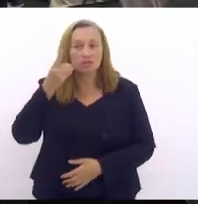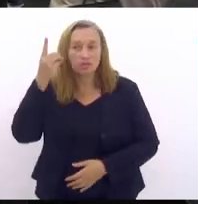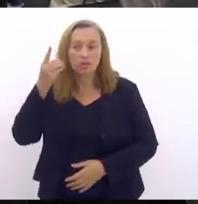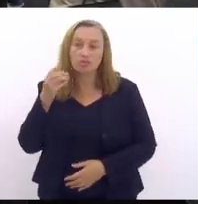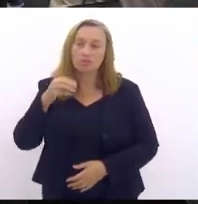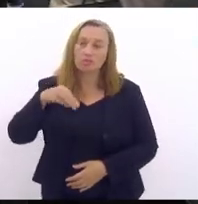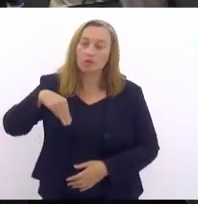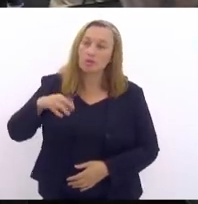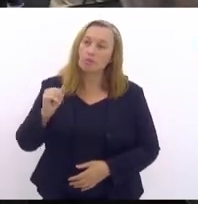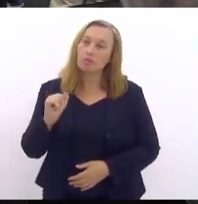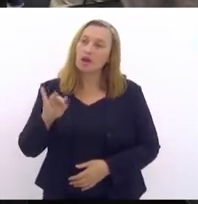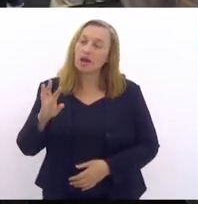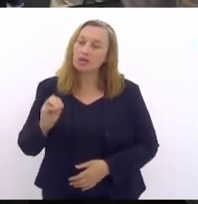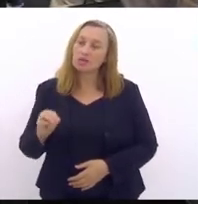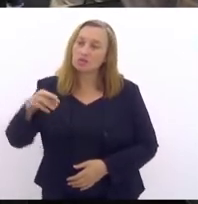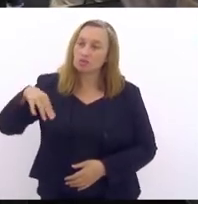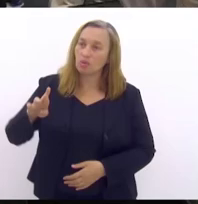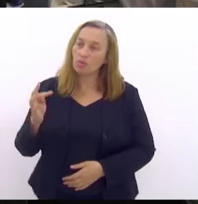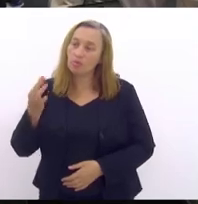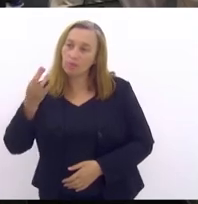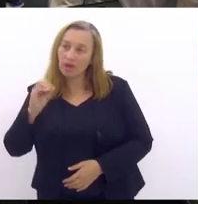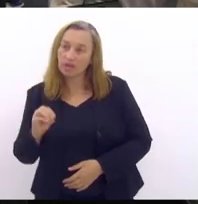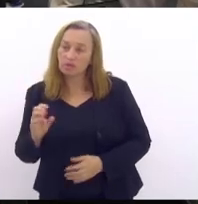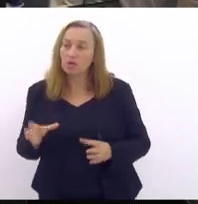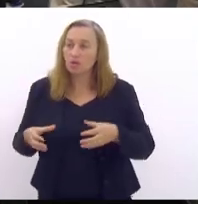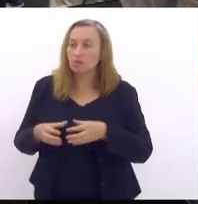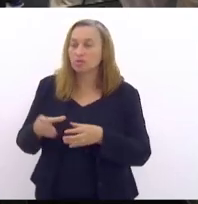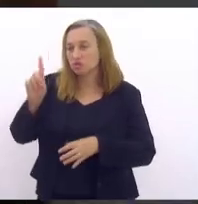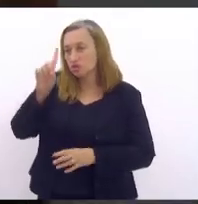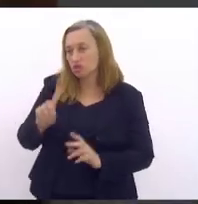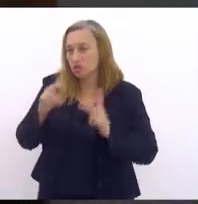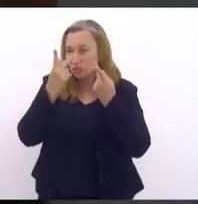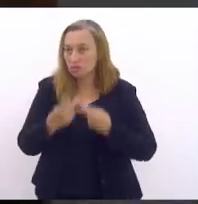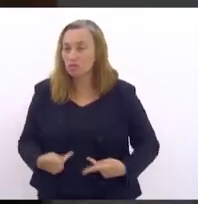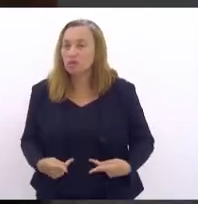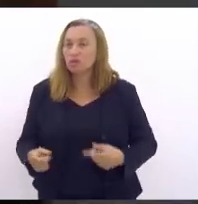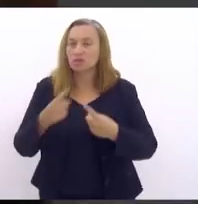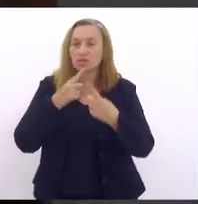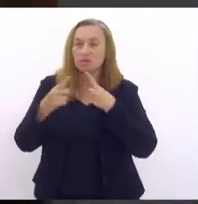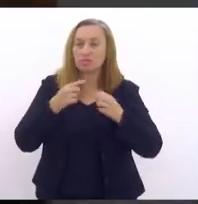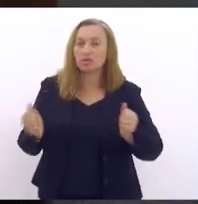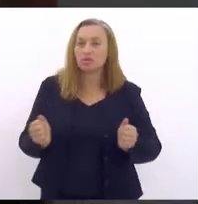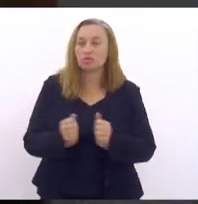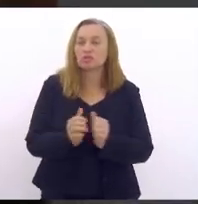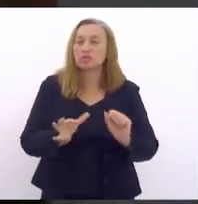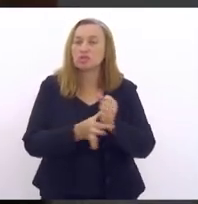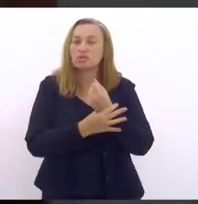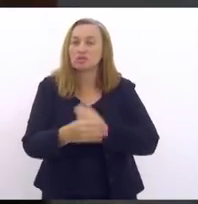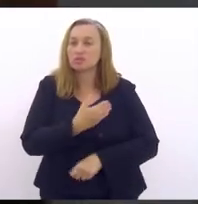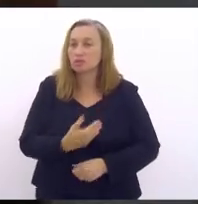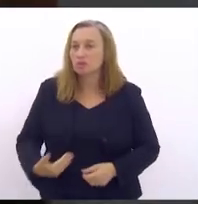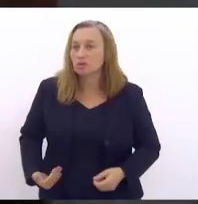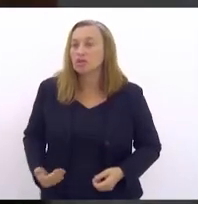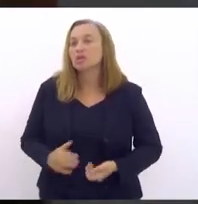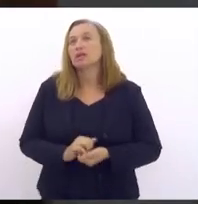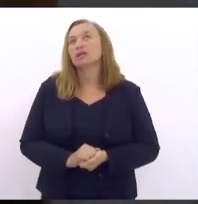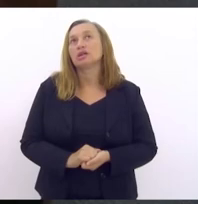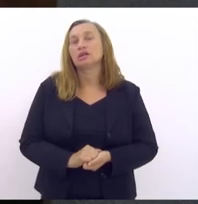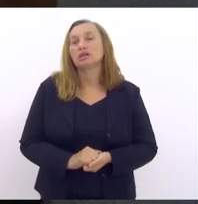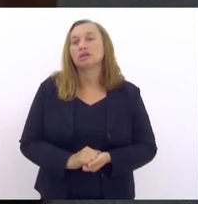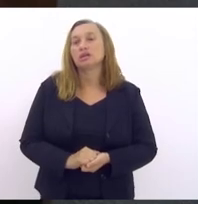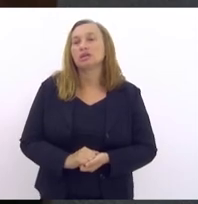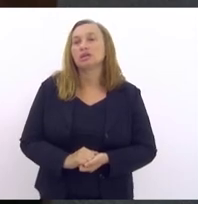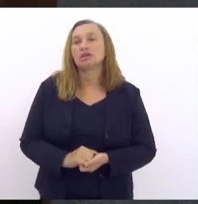Gualberto, colocar a nossa Comissão de Direitos Humanos à disposição desse debate junto à segurança pública. Embora tenhamos